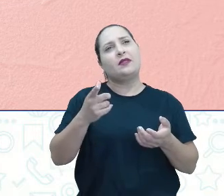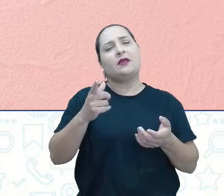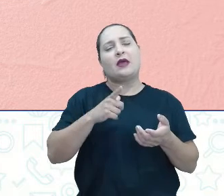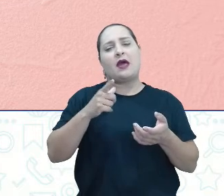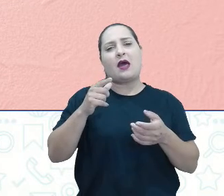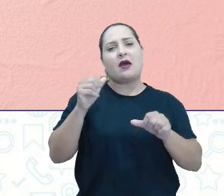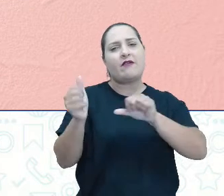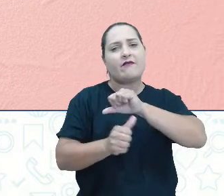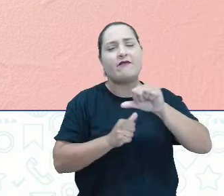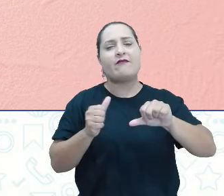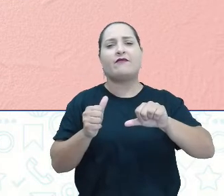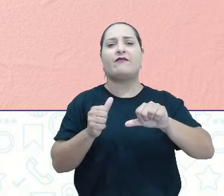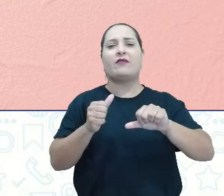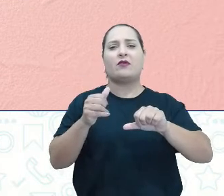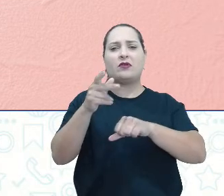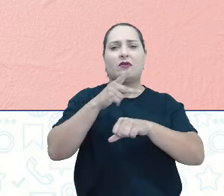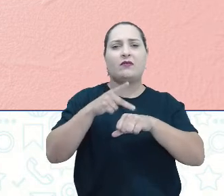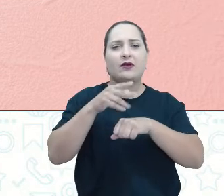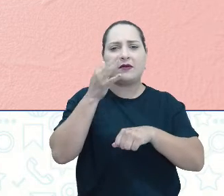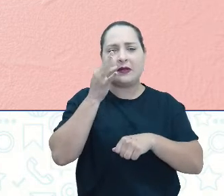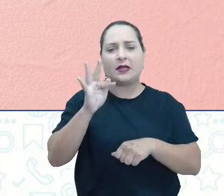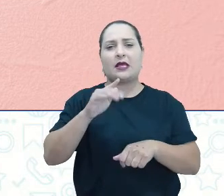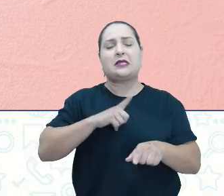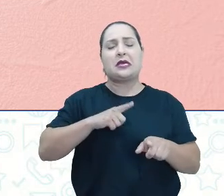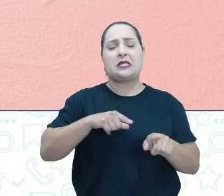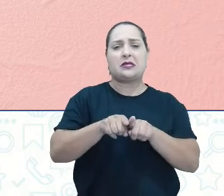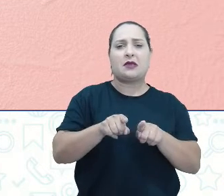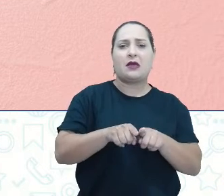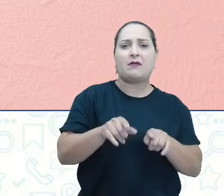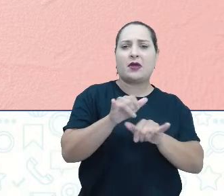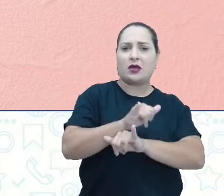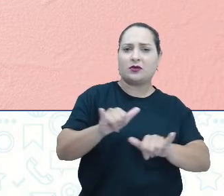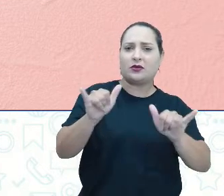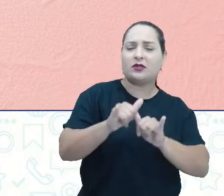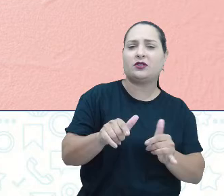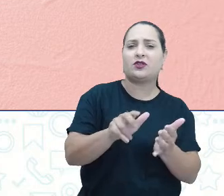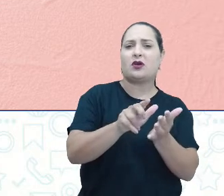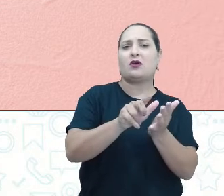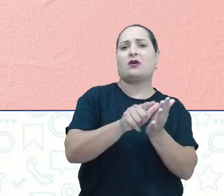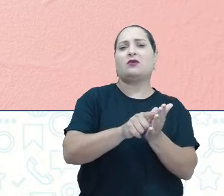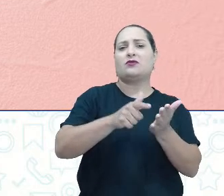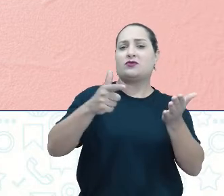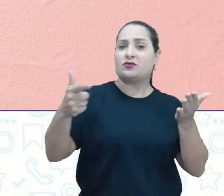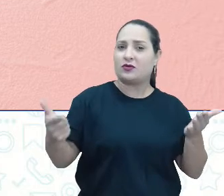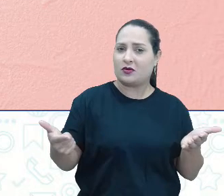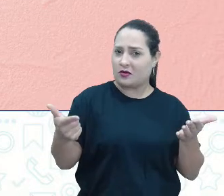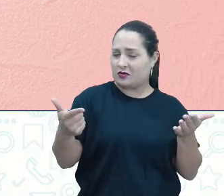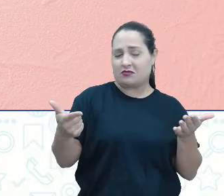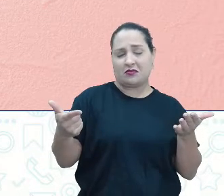né? Se origina na notícia jornalística, ou seja, nas notícias